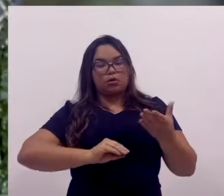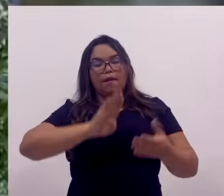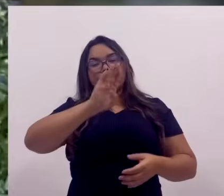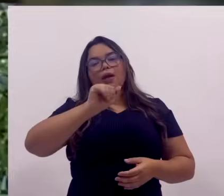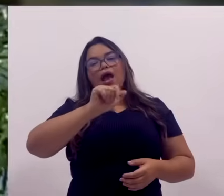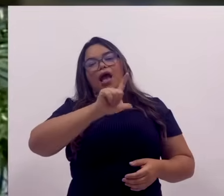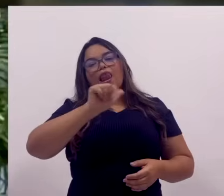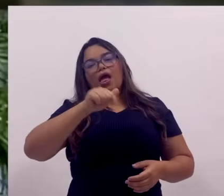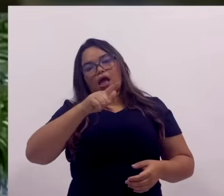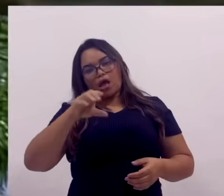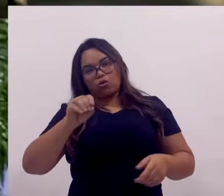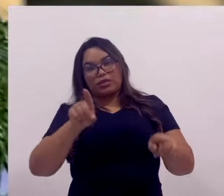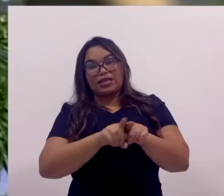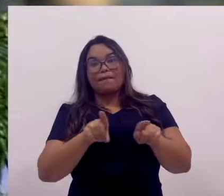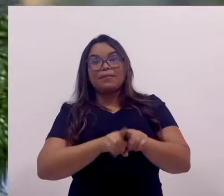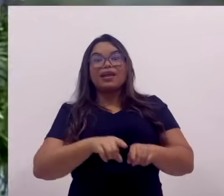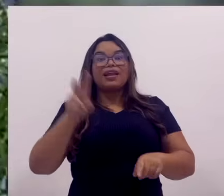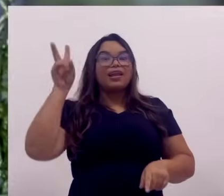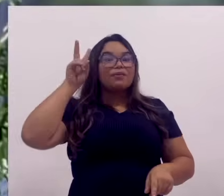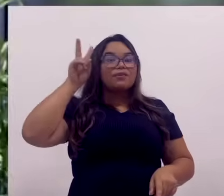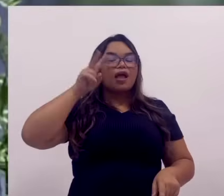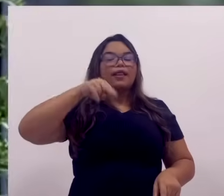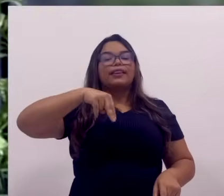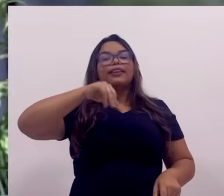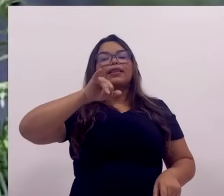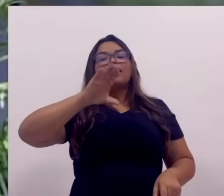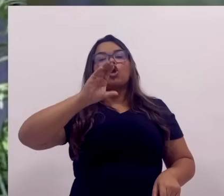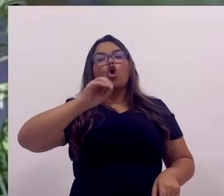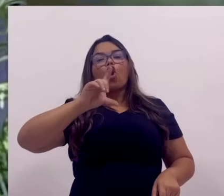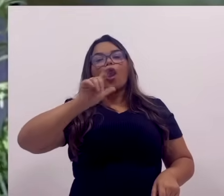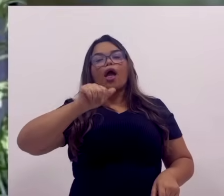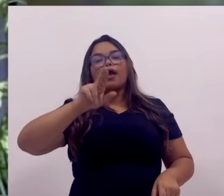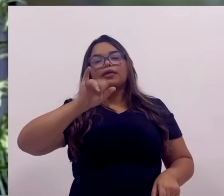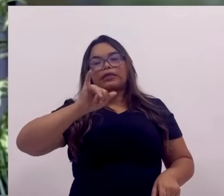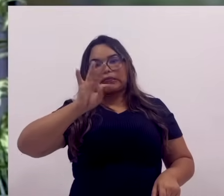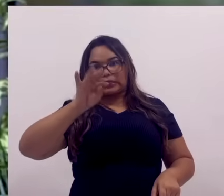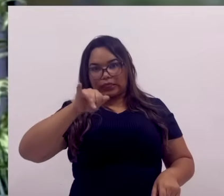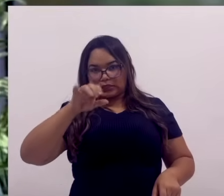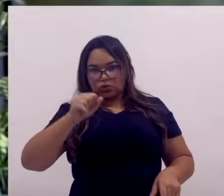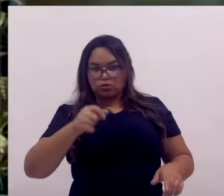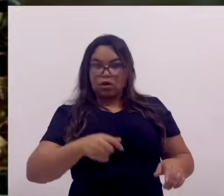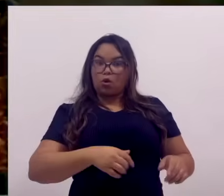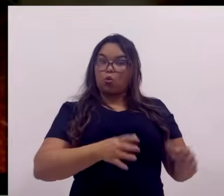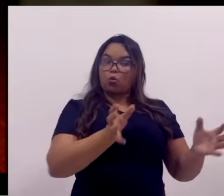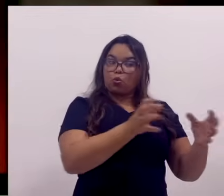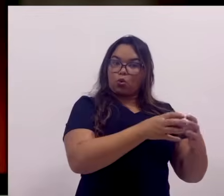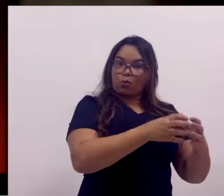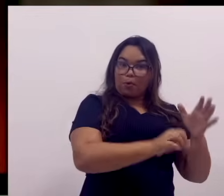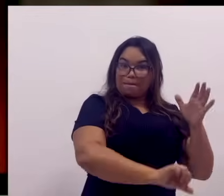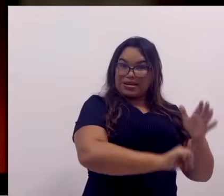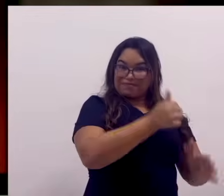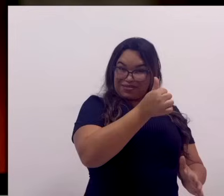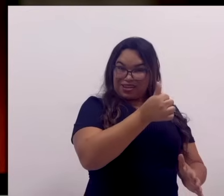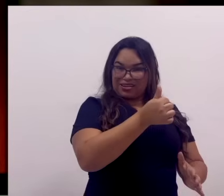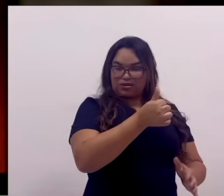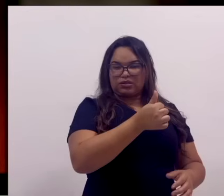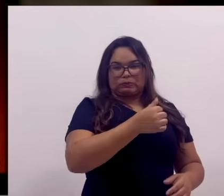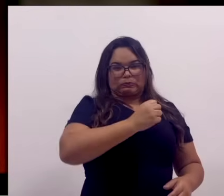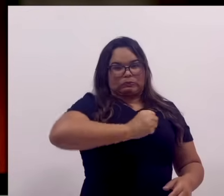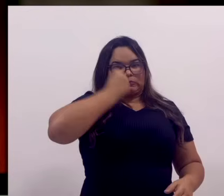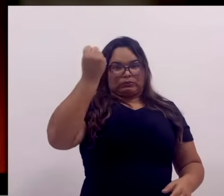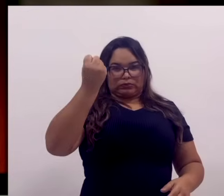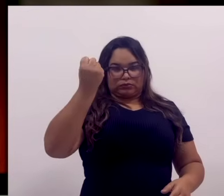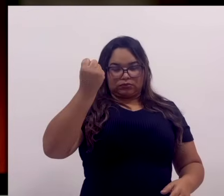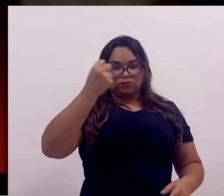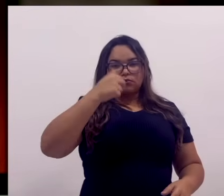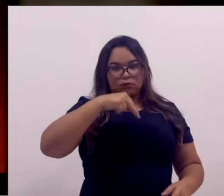Os primeiros odiavam a doutrina dos nicolaítas, estes agora se apoiam nela. Arrepende-te, pois, em breve